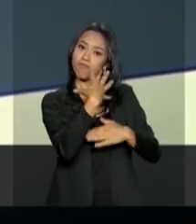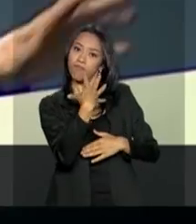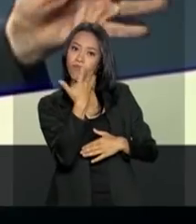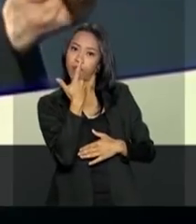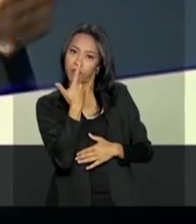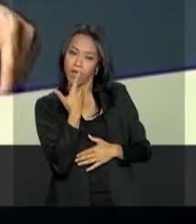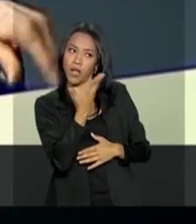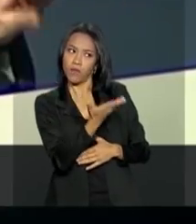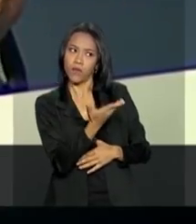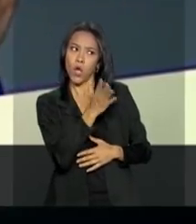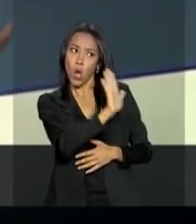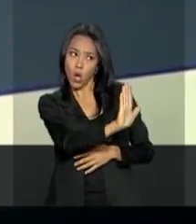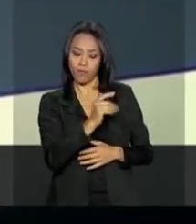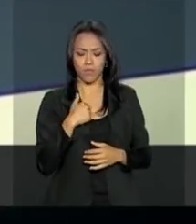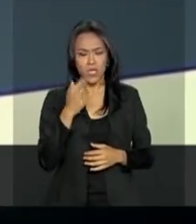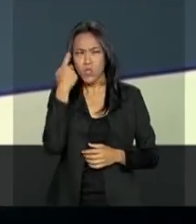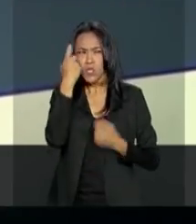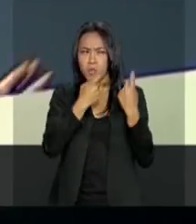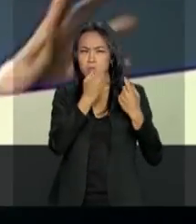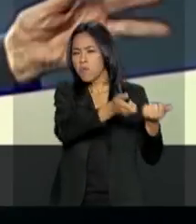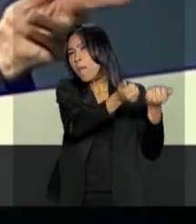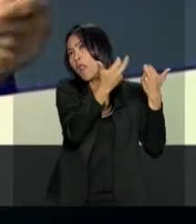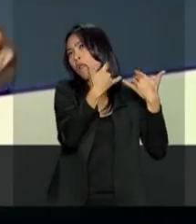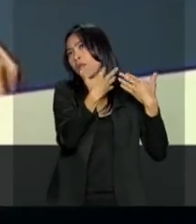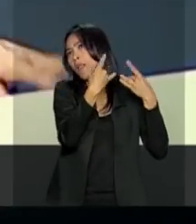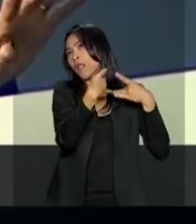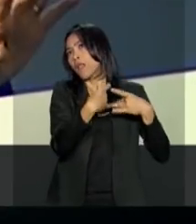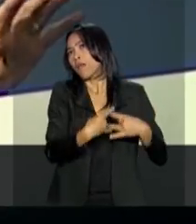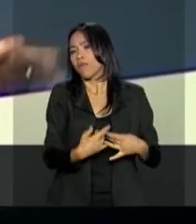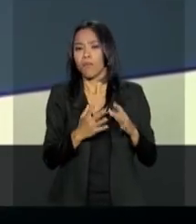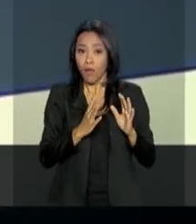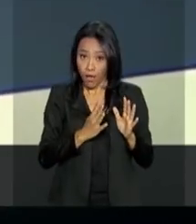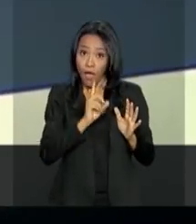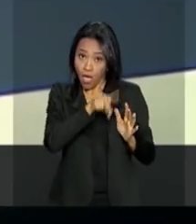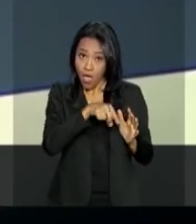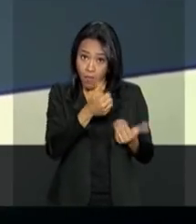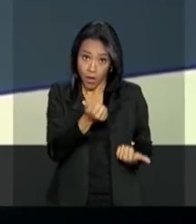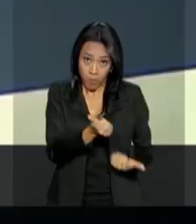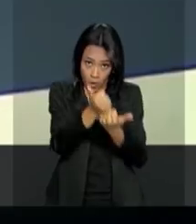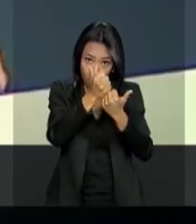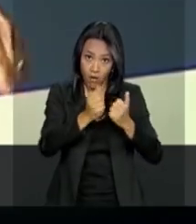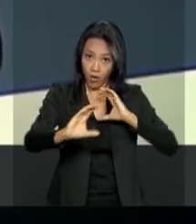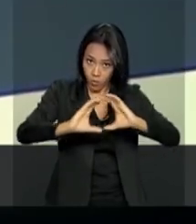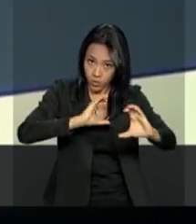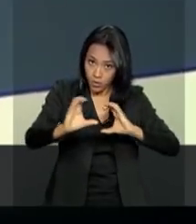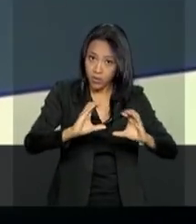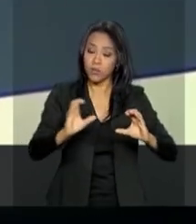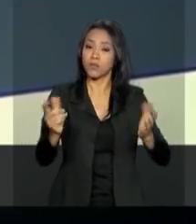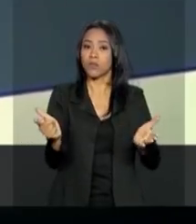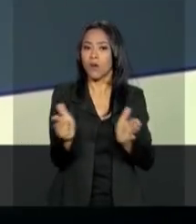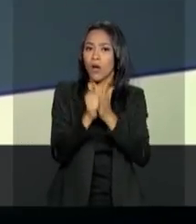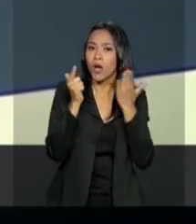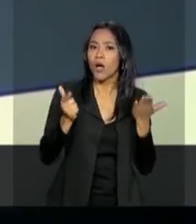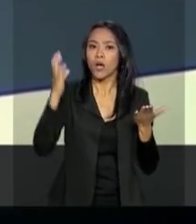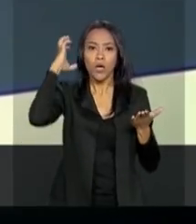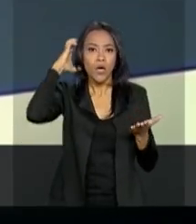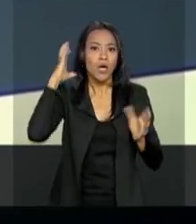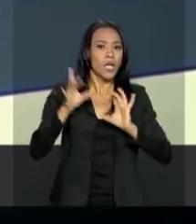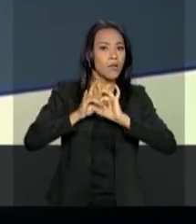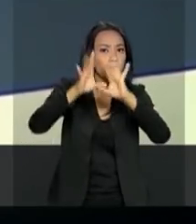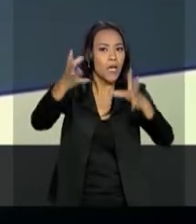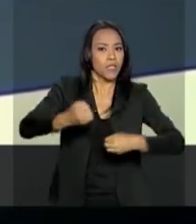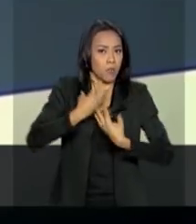é casado nem se preocupe explicar muito é pra enaltecer a liberdade de imprensa é paraná tc à liberdade de